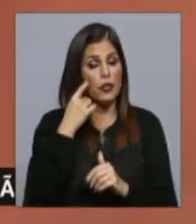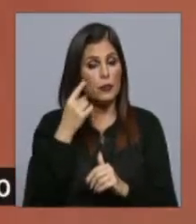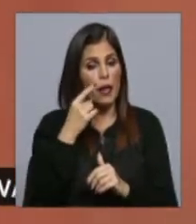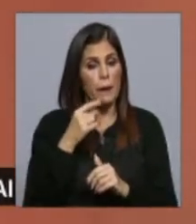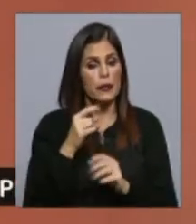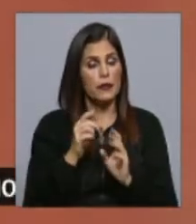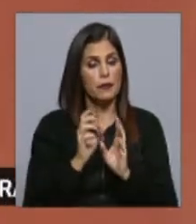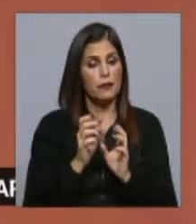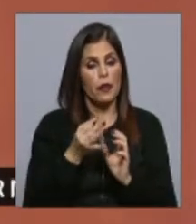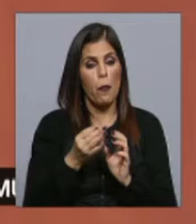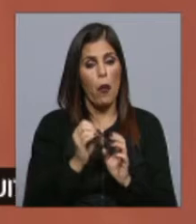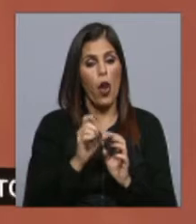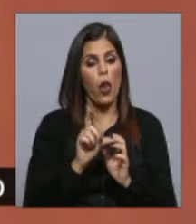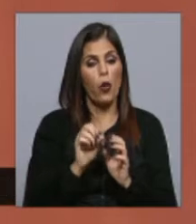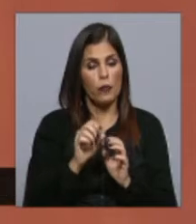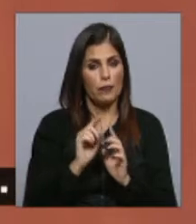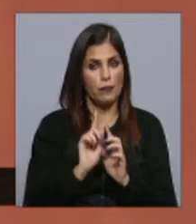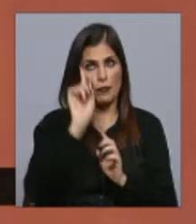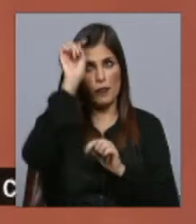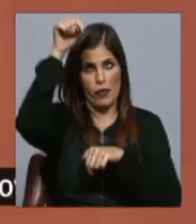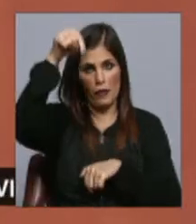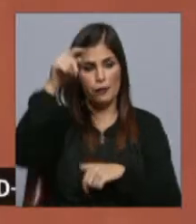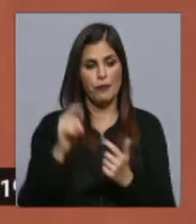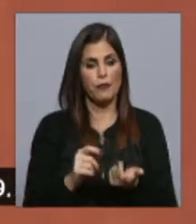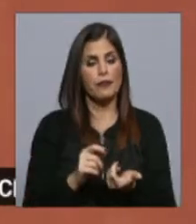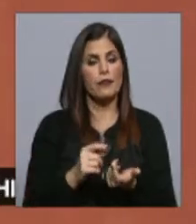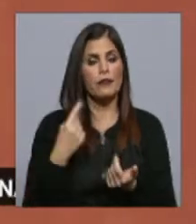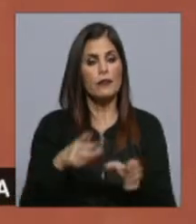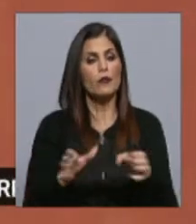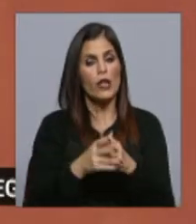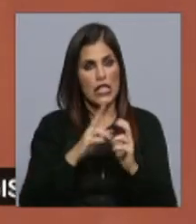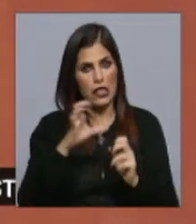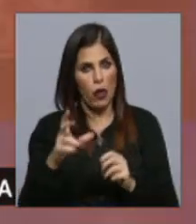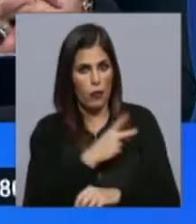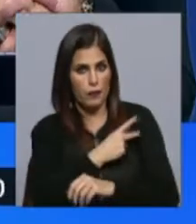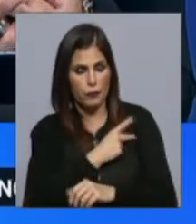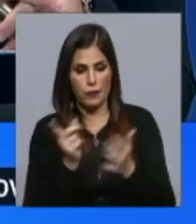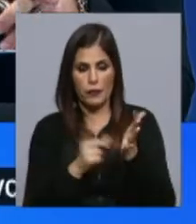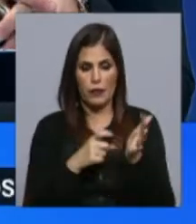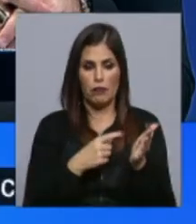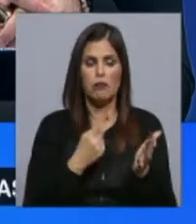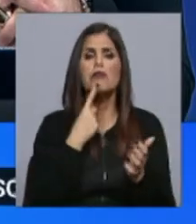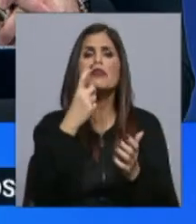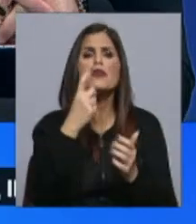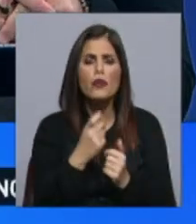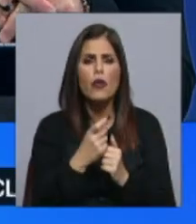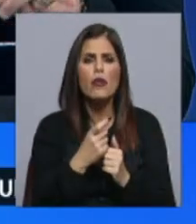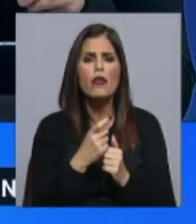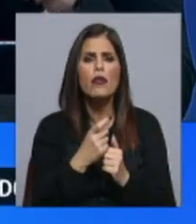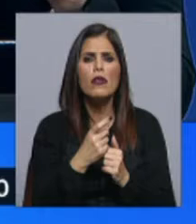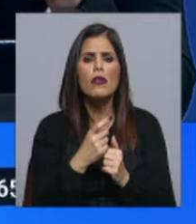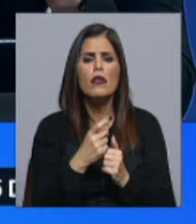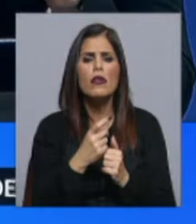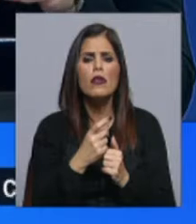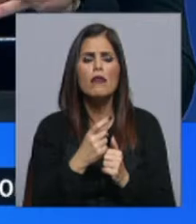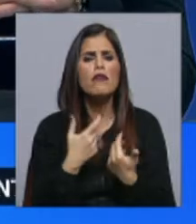de Marte, e houve agora um grupo de cientistas de uma universidade norte-americana que se perguntou quais são os